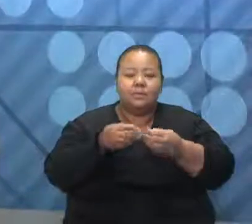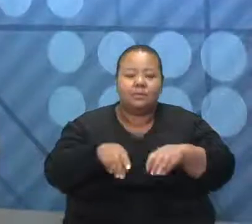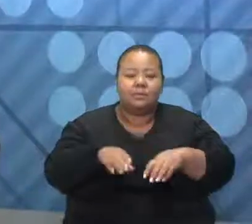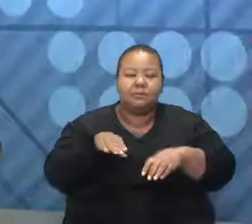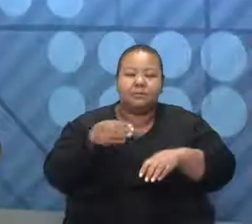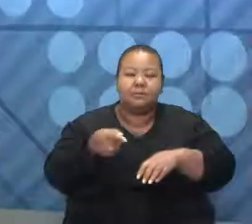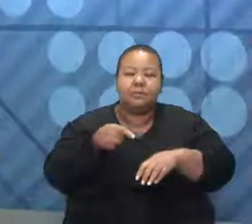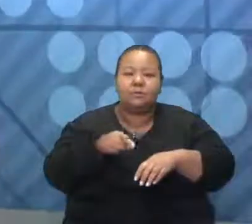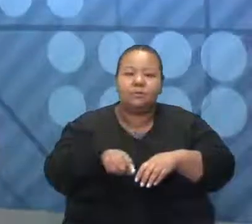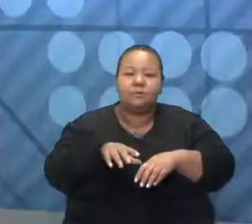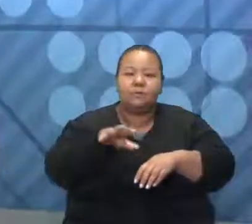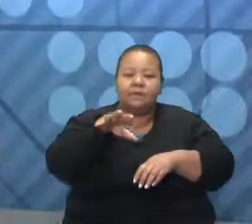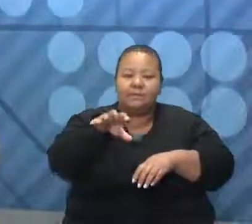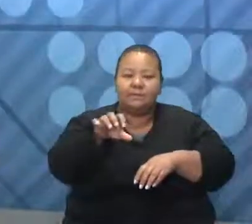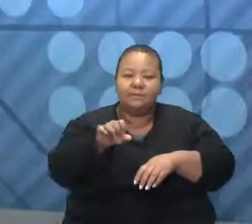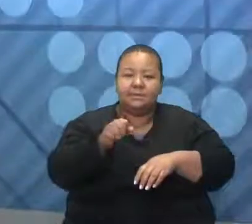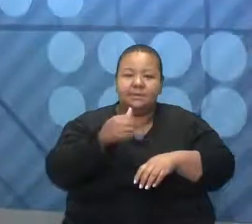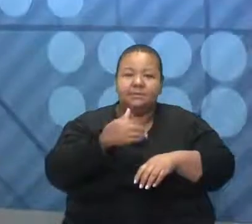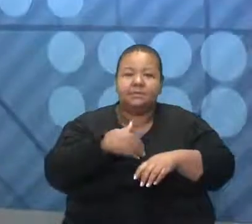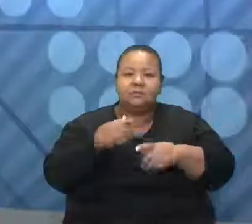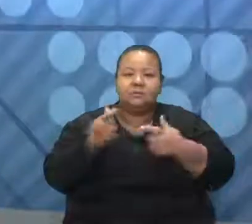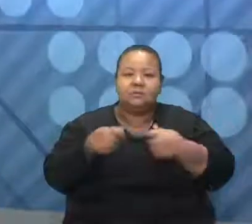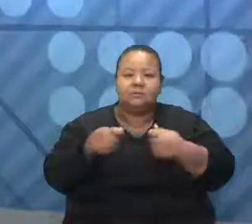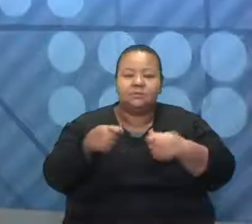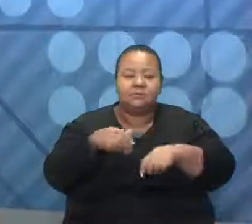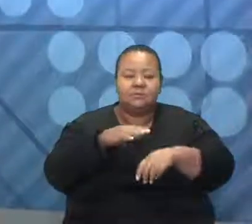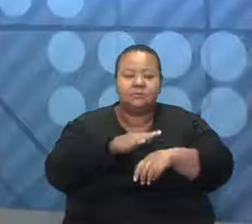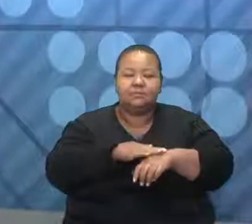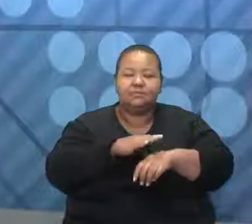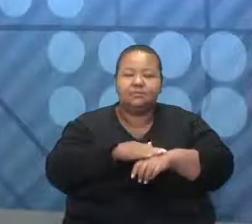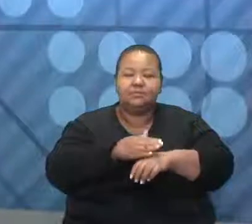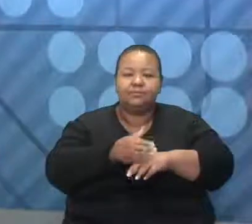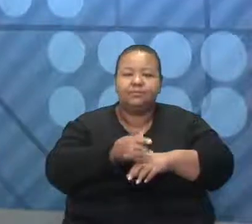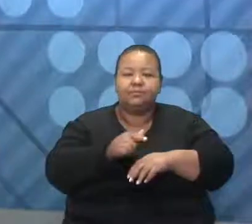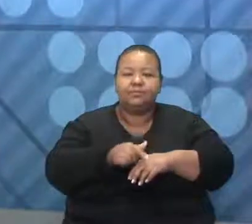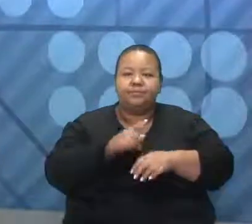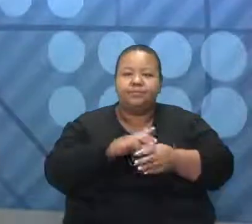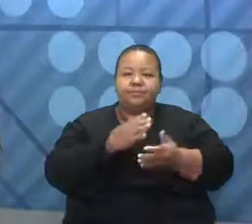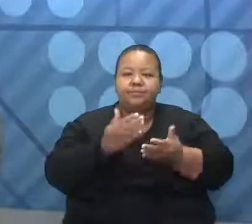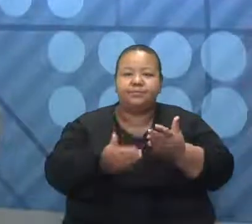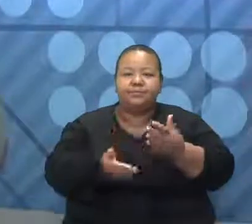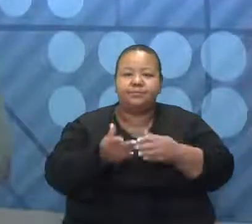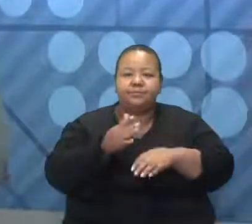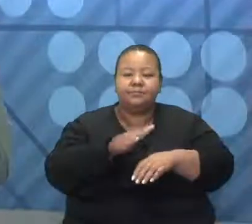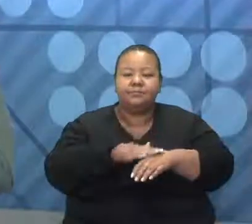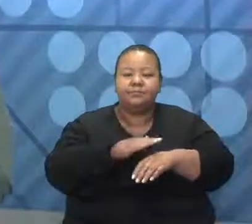que eu fui receber, que eu precisava naquele momento, que eu perdi por causa de um